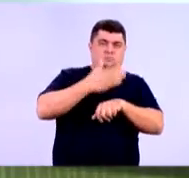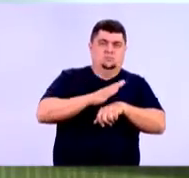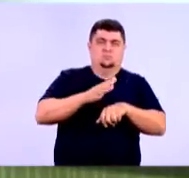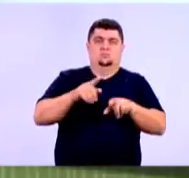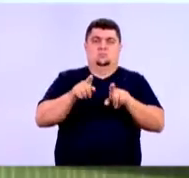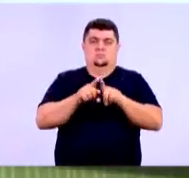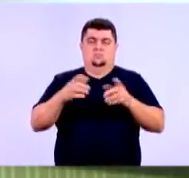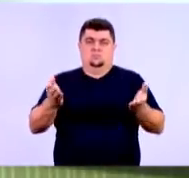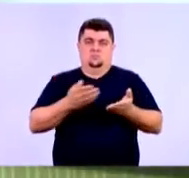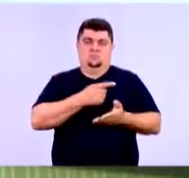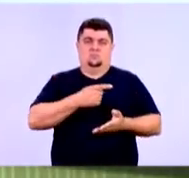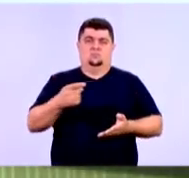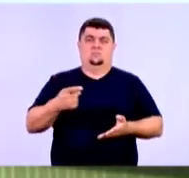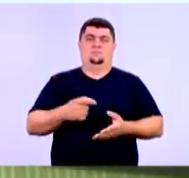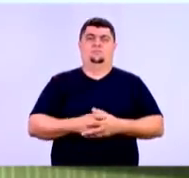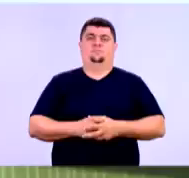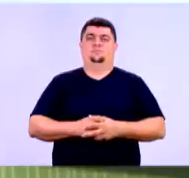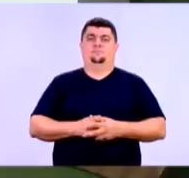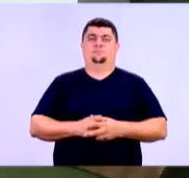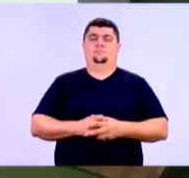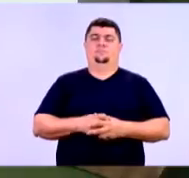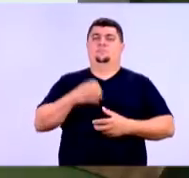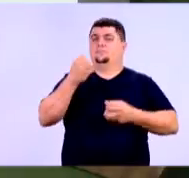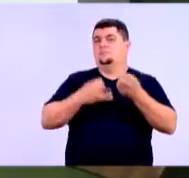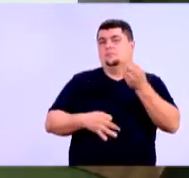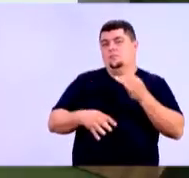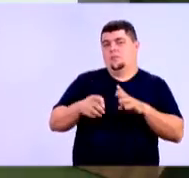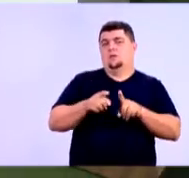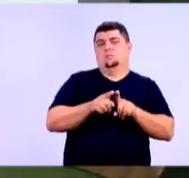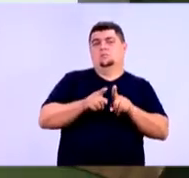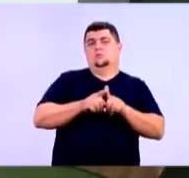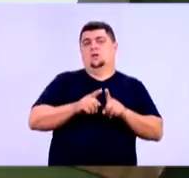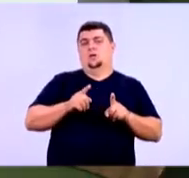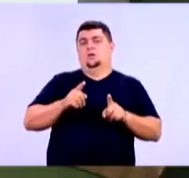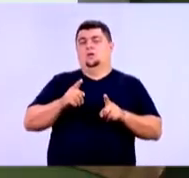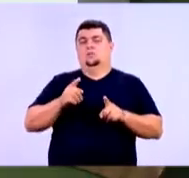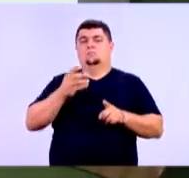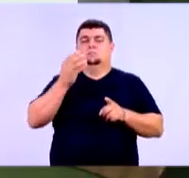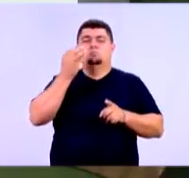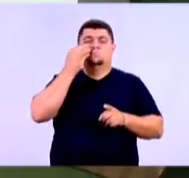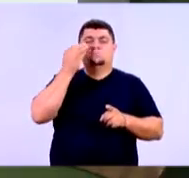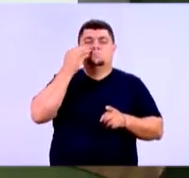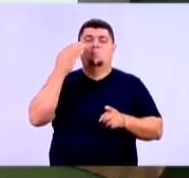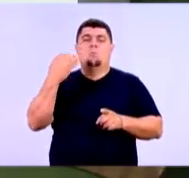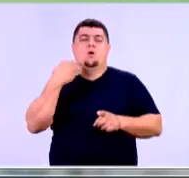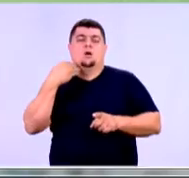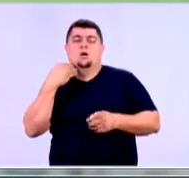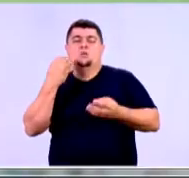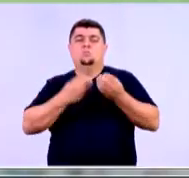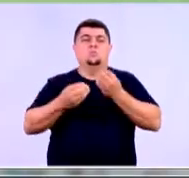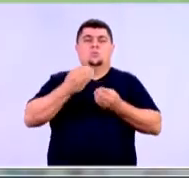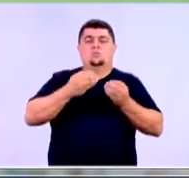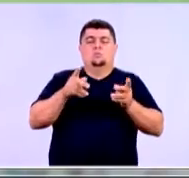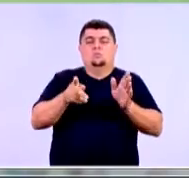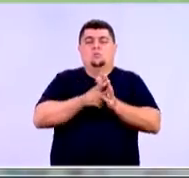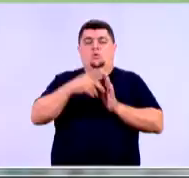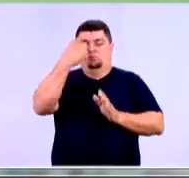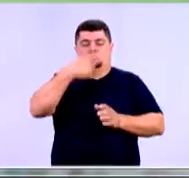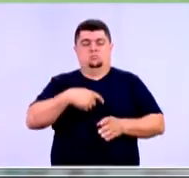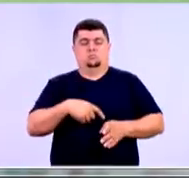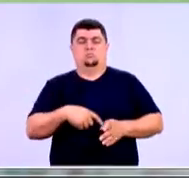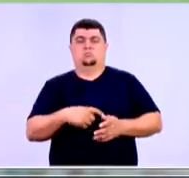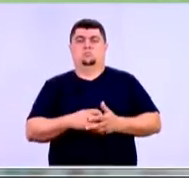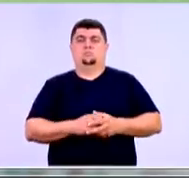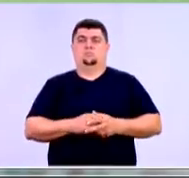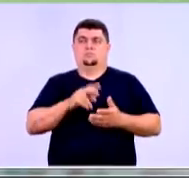dessa semana. Falando ainda sobre essa pontuação, posição do cliente em relação à classificação bancária, vamos